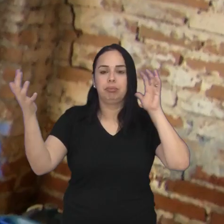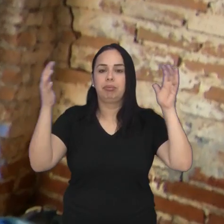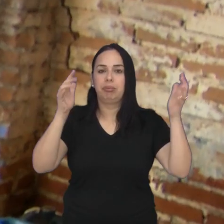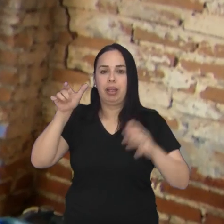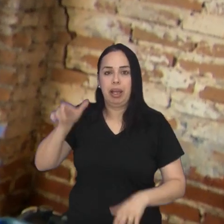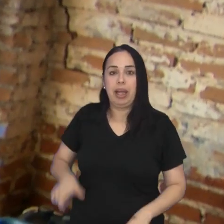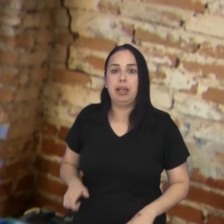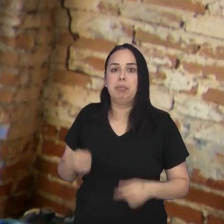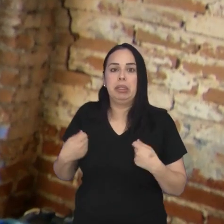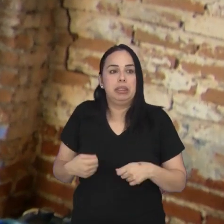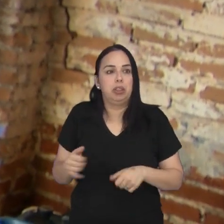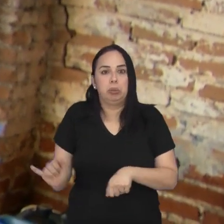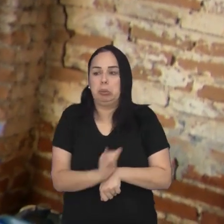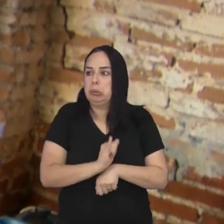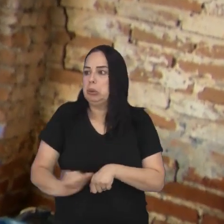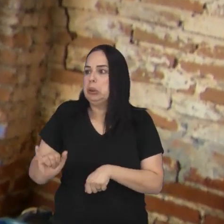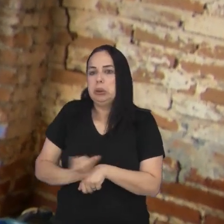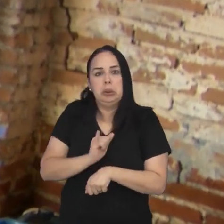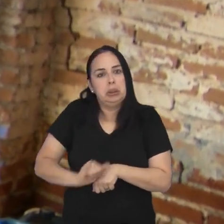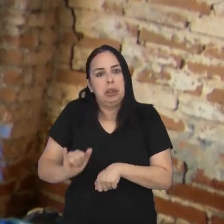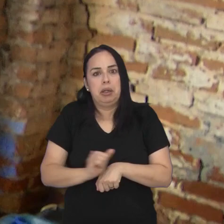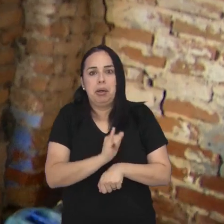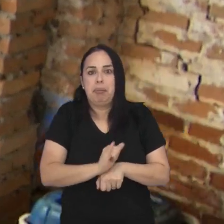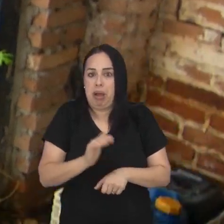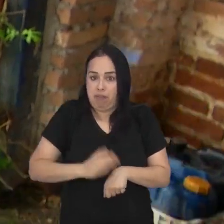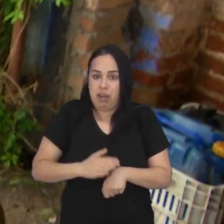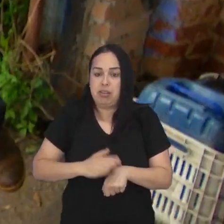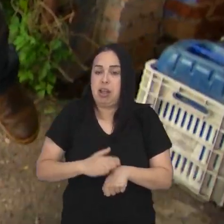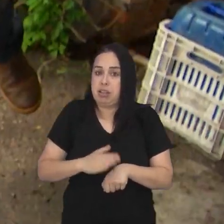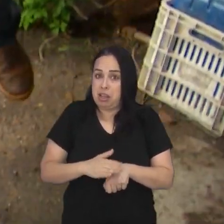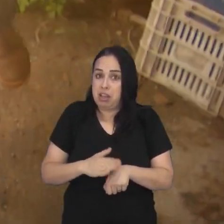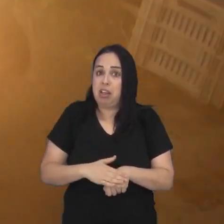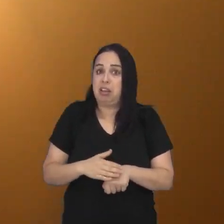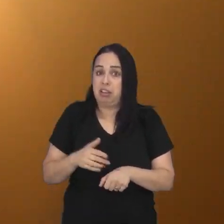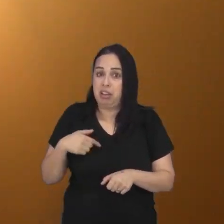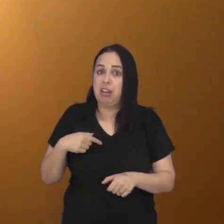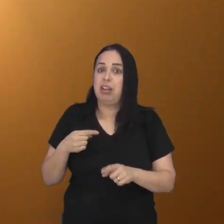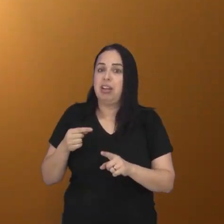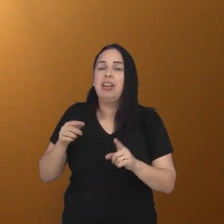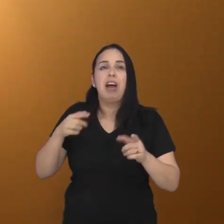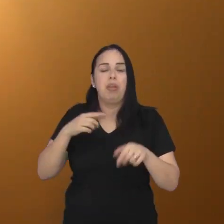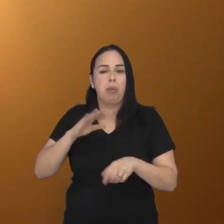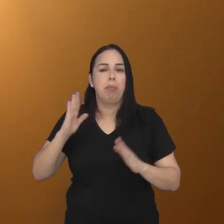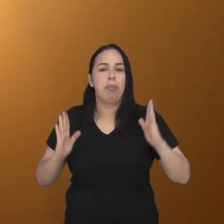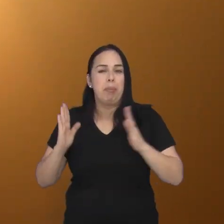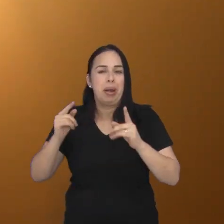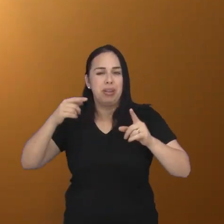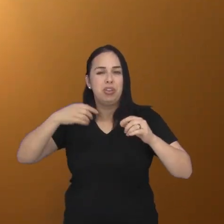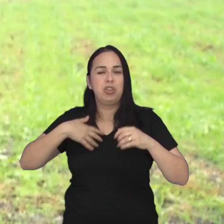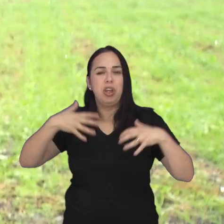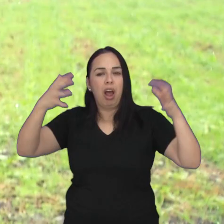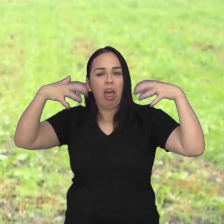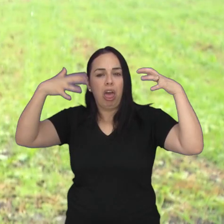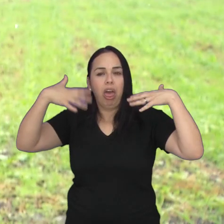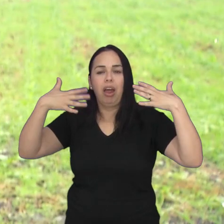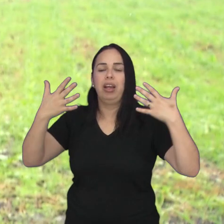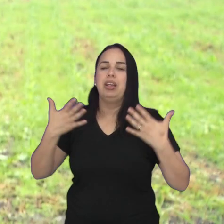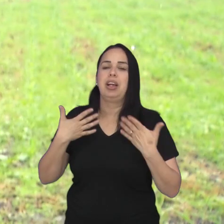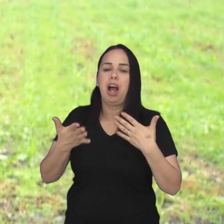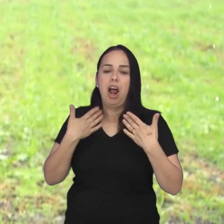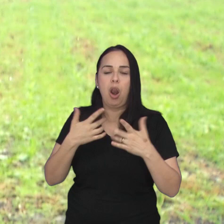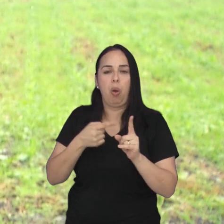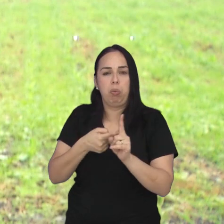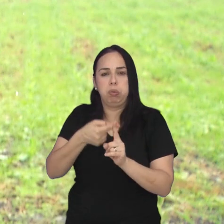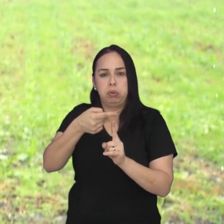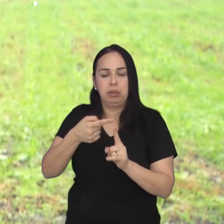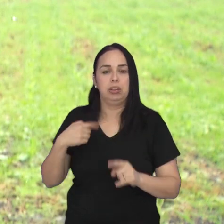apresenta exige de Alexandre a busca por alternativas para produzir em períodos de altas temperaturas. A gente tem observado